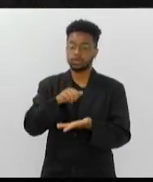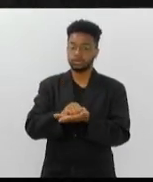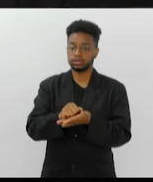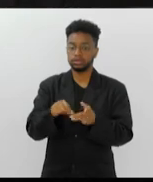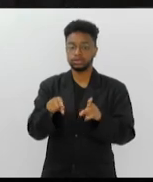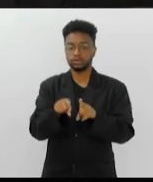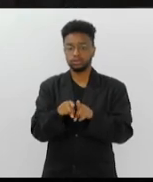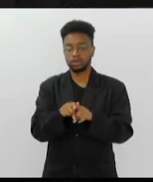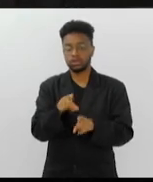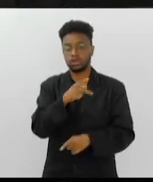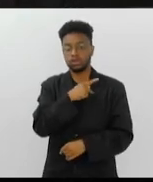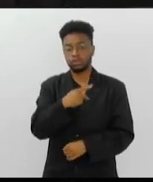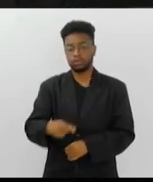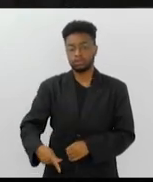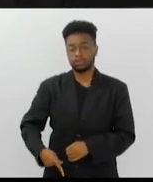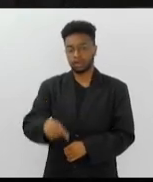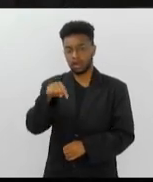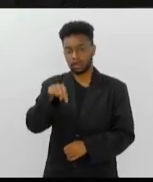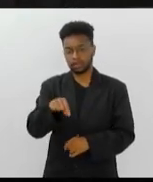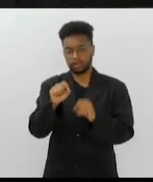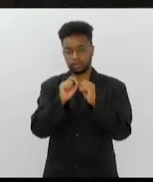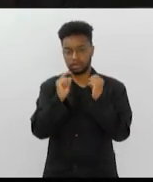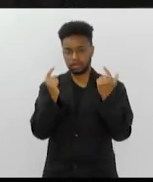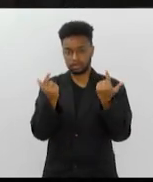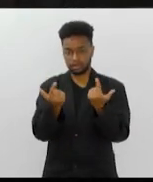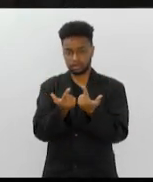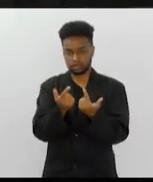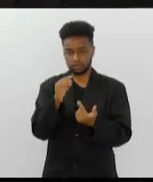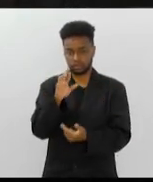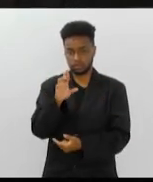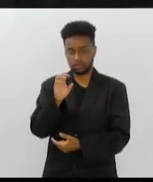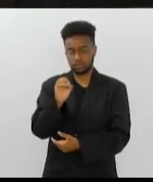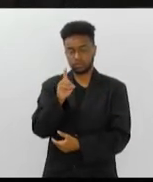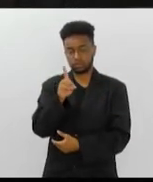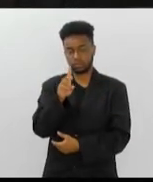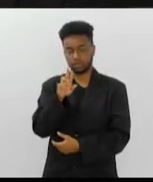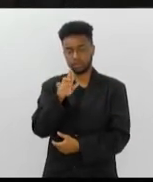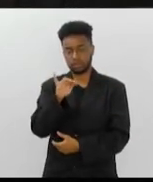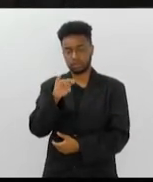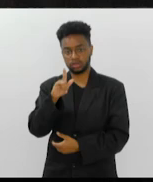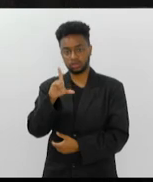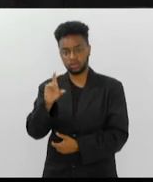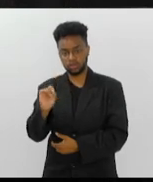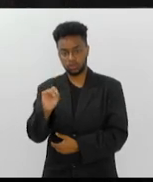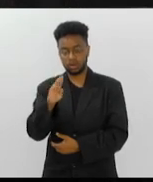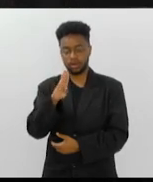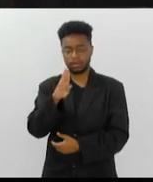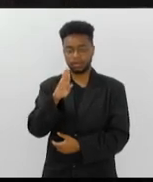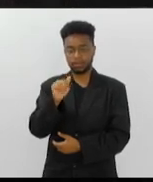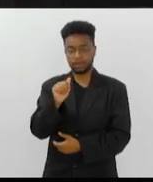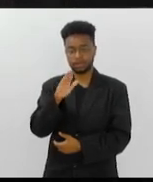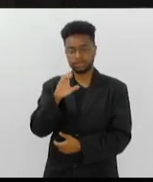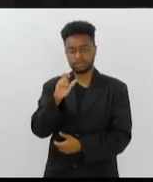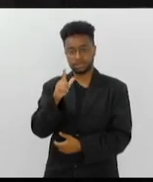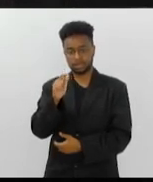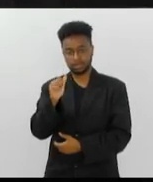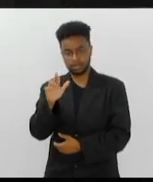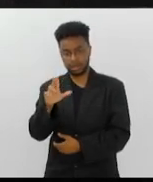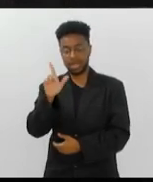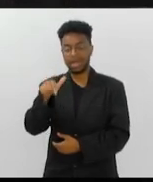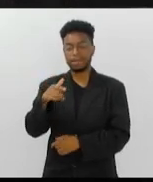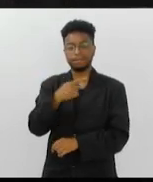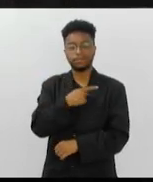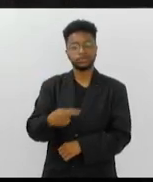que o presidente desta Casa de Leis, Rodrigo Bacelar, mesmo sendo presidente de uma outra